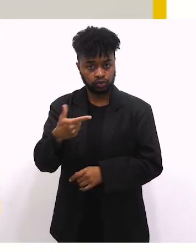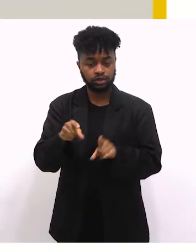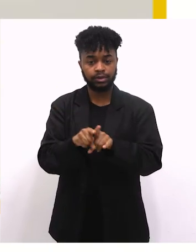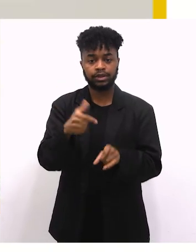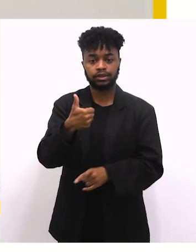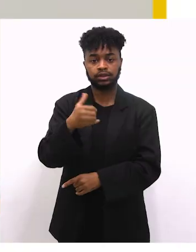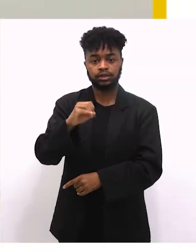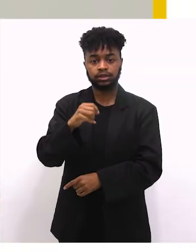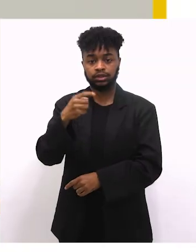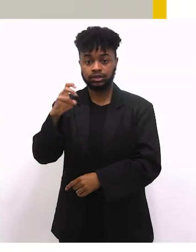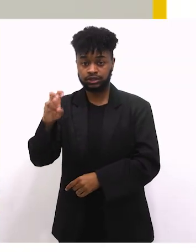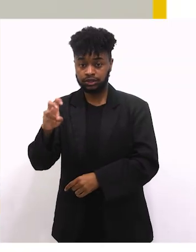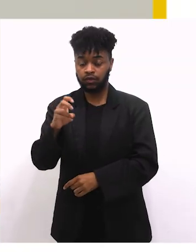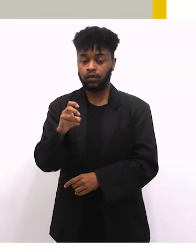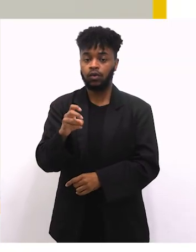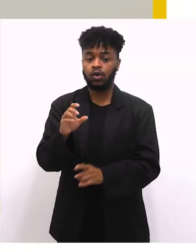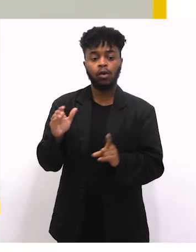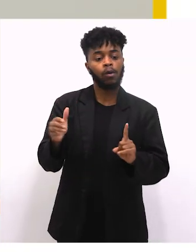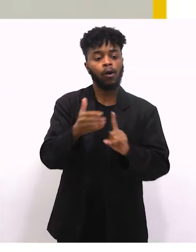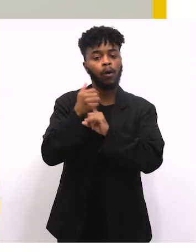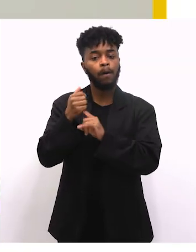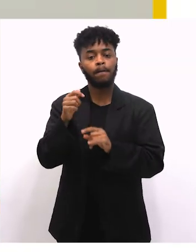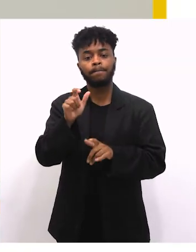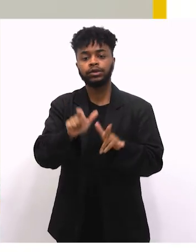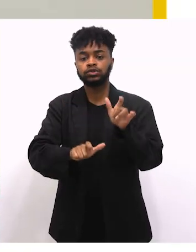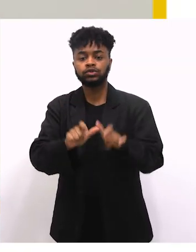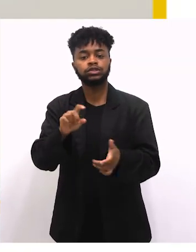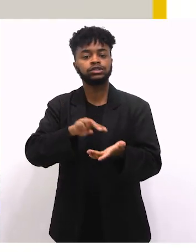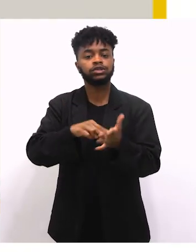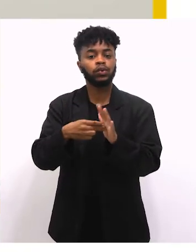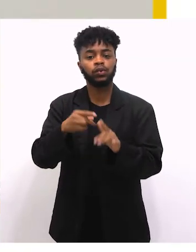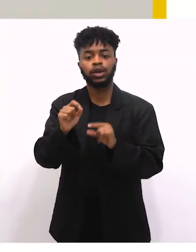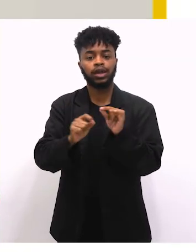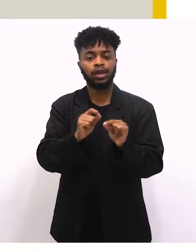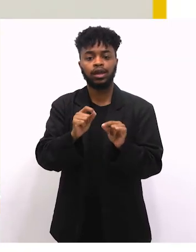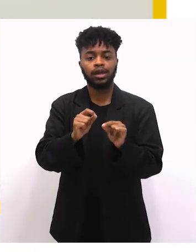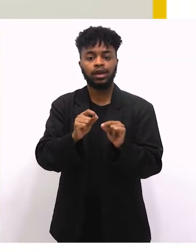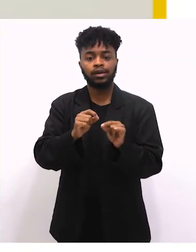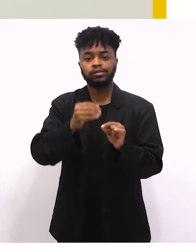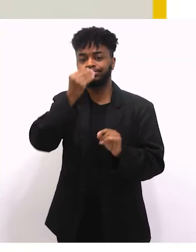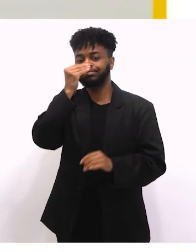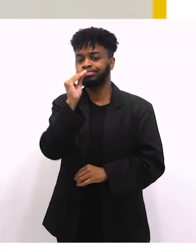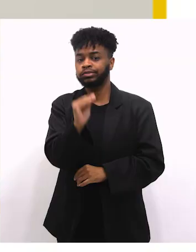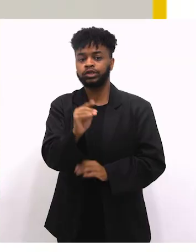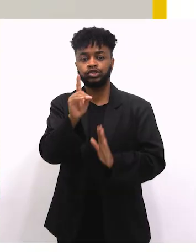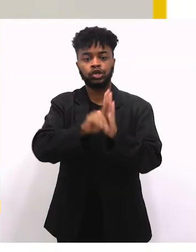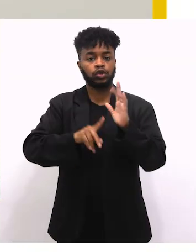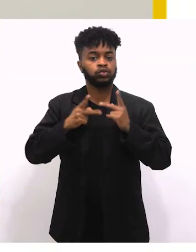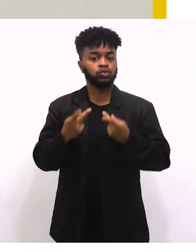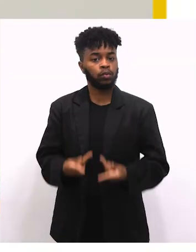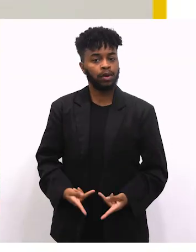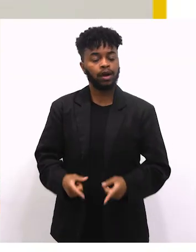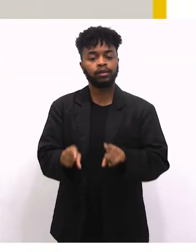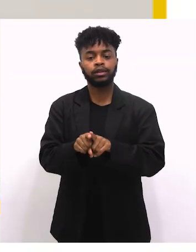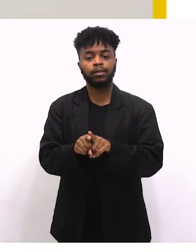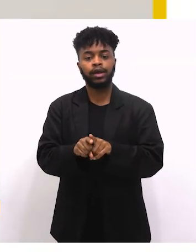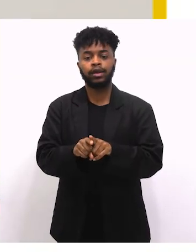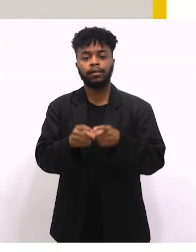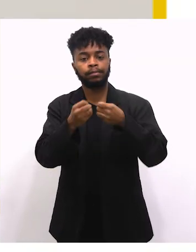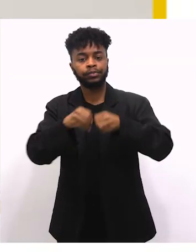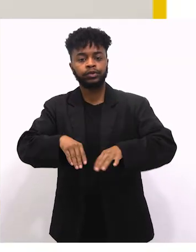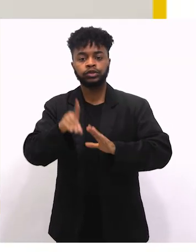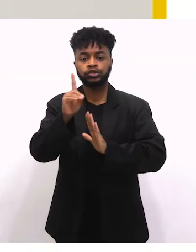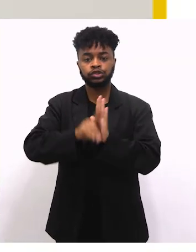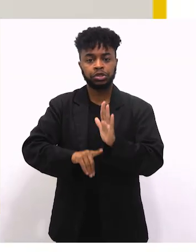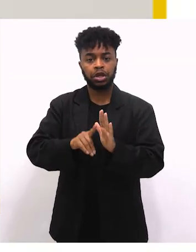105. O tráfico de pessoas é uma violação múltipla, dos direitos humanos, atingindo o direito à